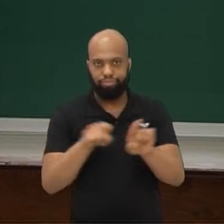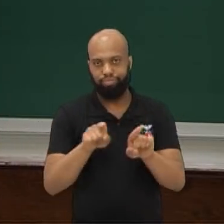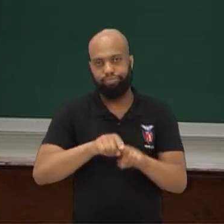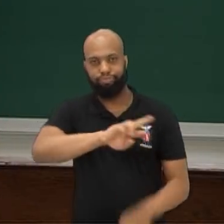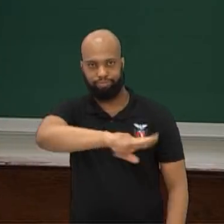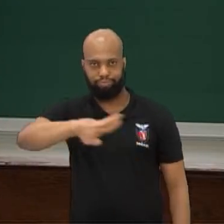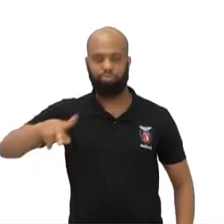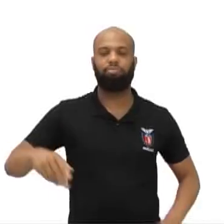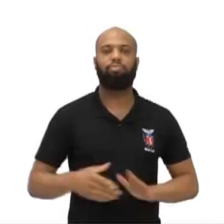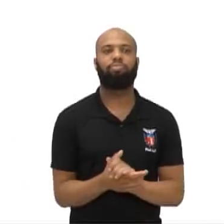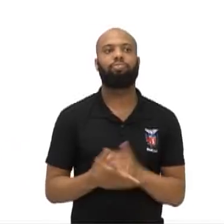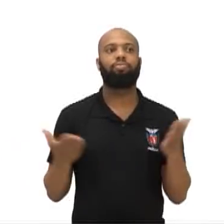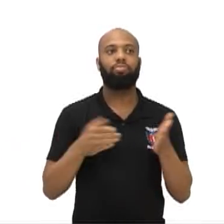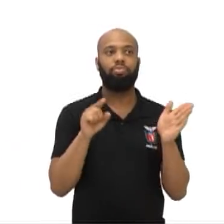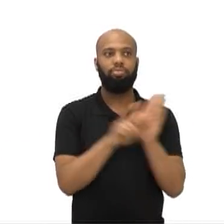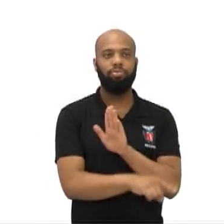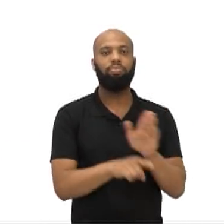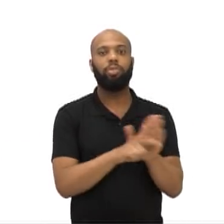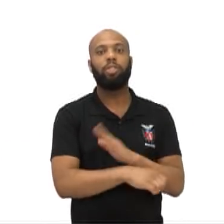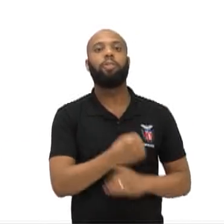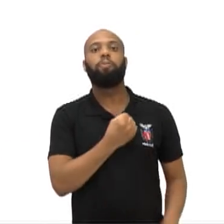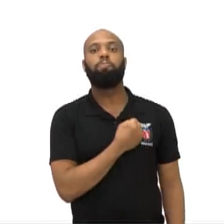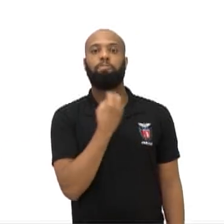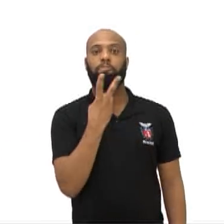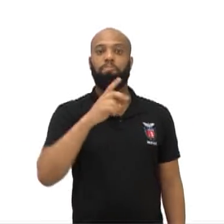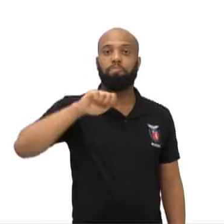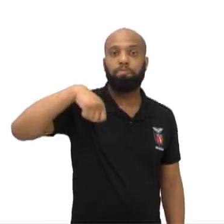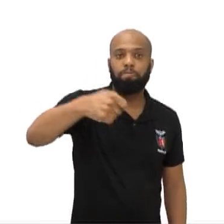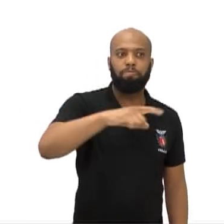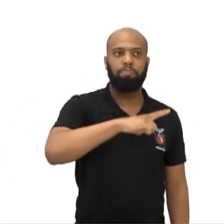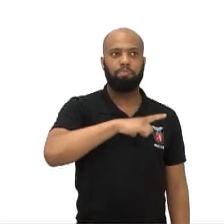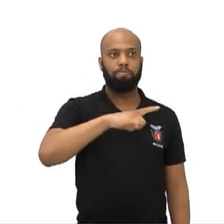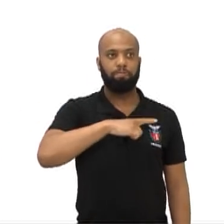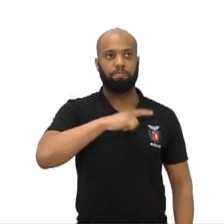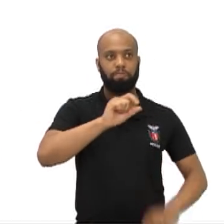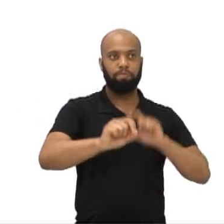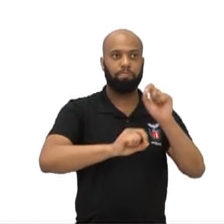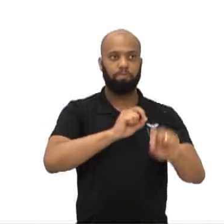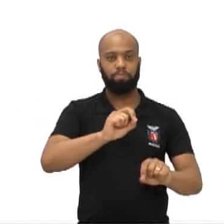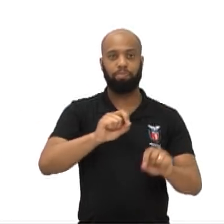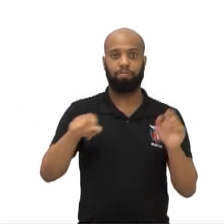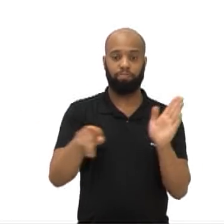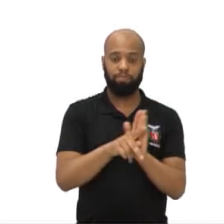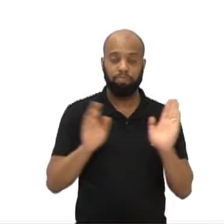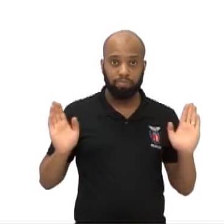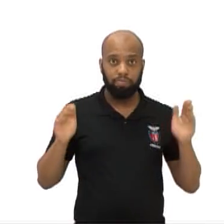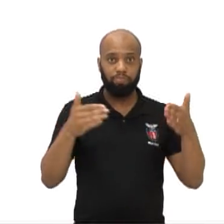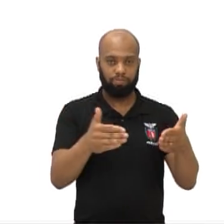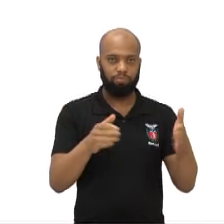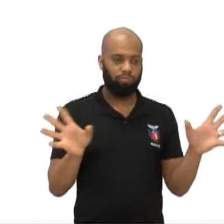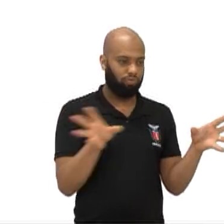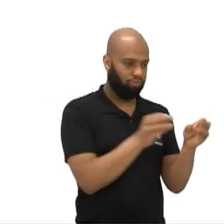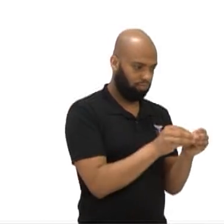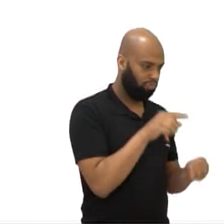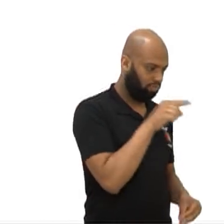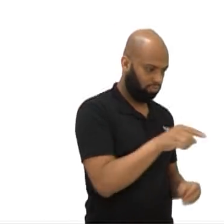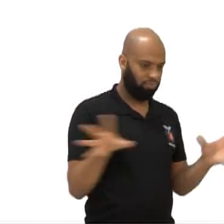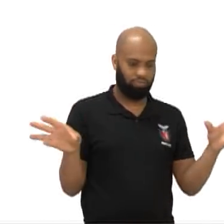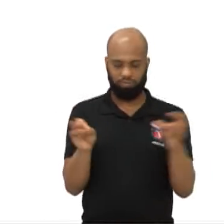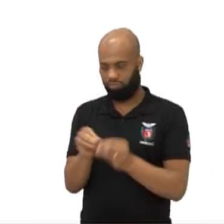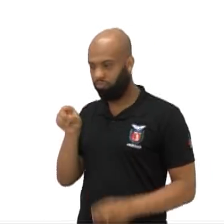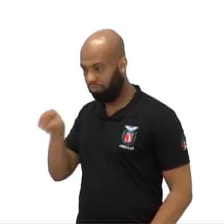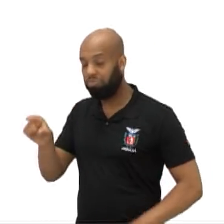Muito bem. Exercício 2 agora. Com relação aos interlocutores para a sinopse do livro e do filme, é